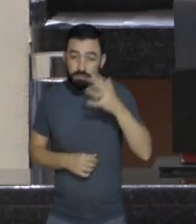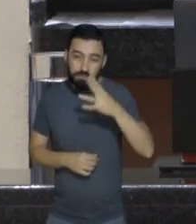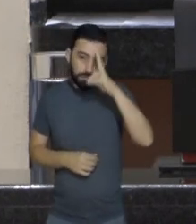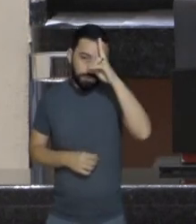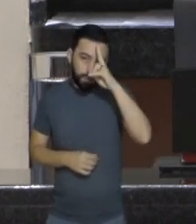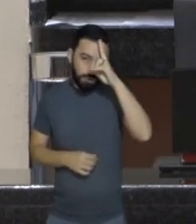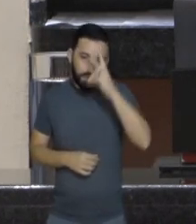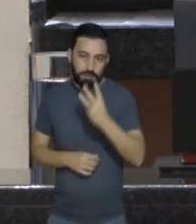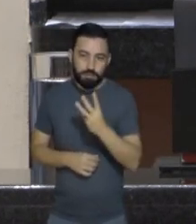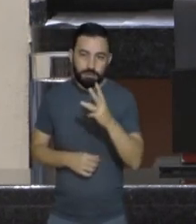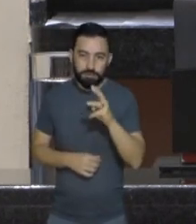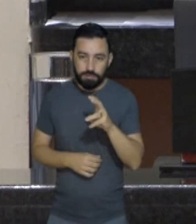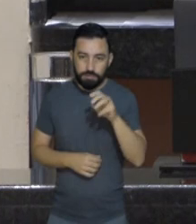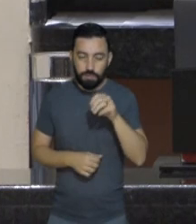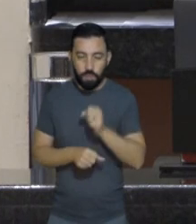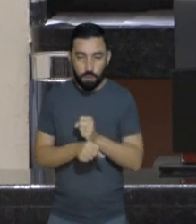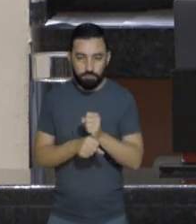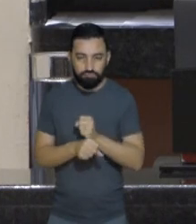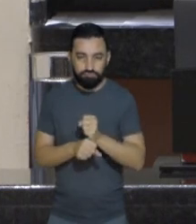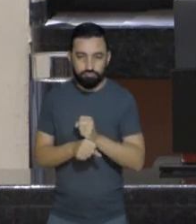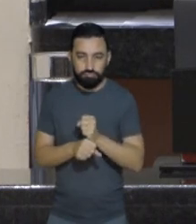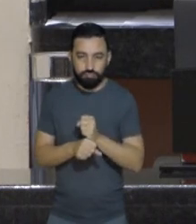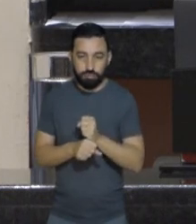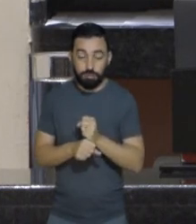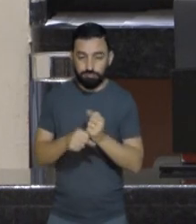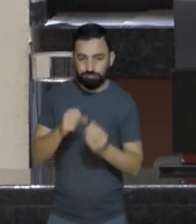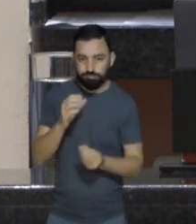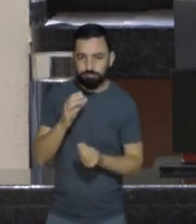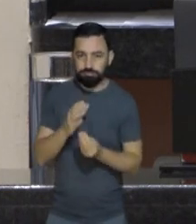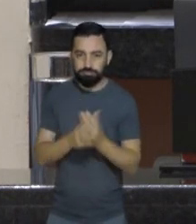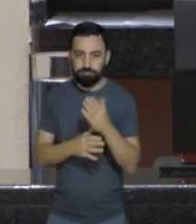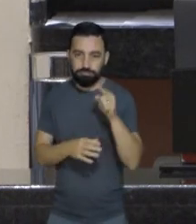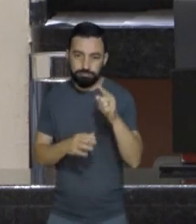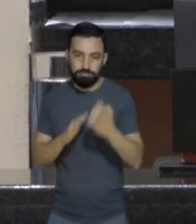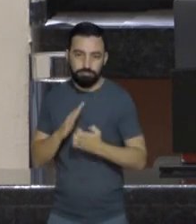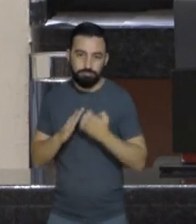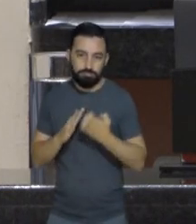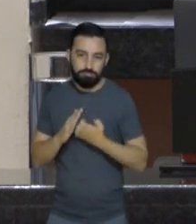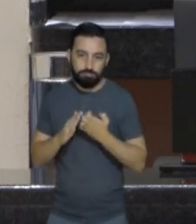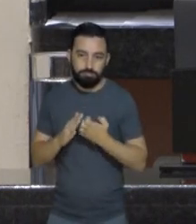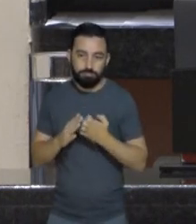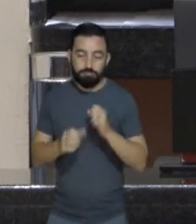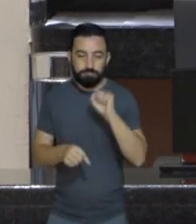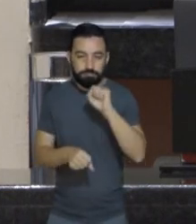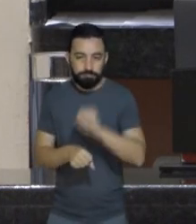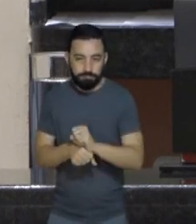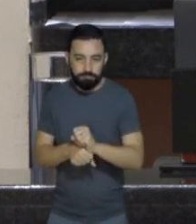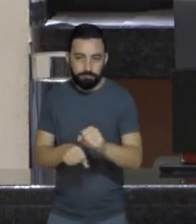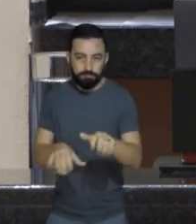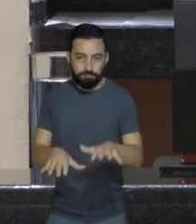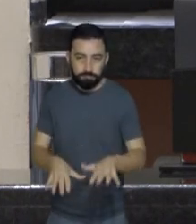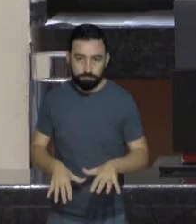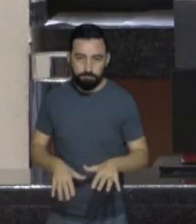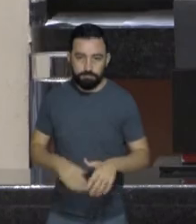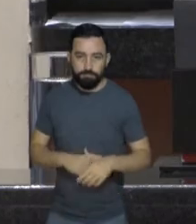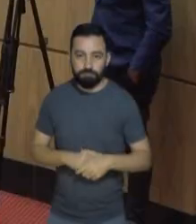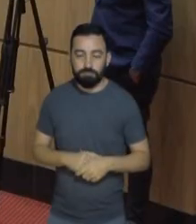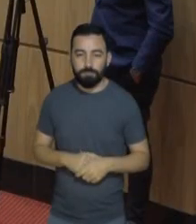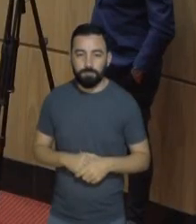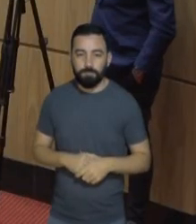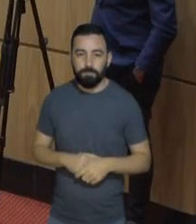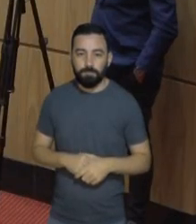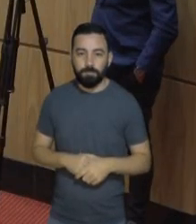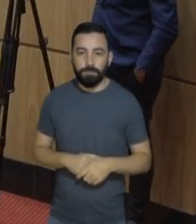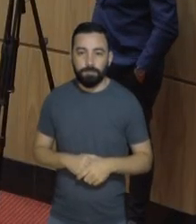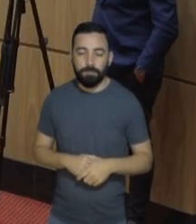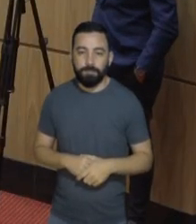35 anos de fundação da empresa. Está suspensa a presente sessão.